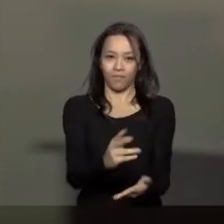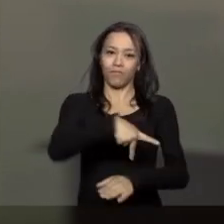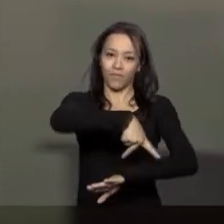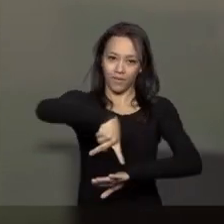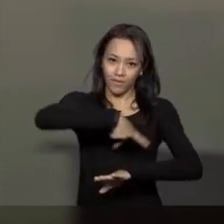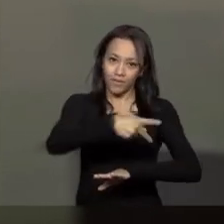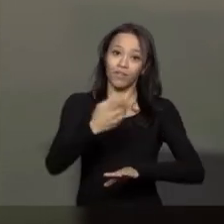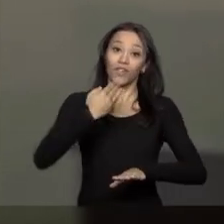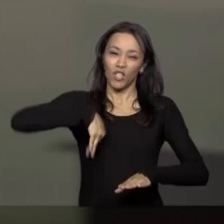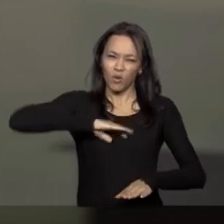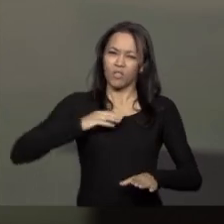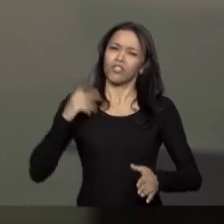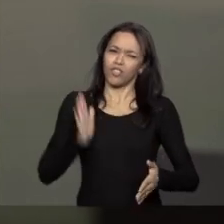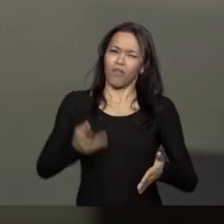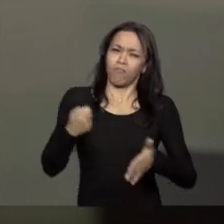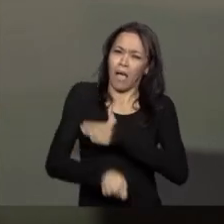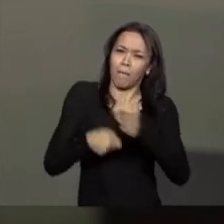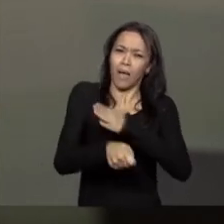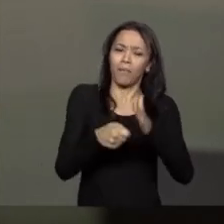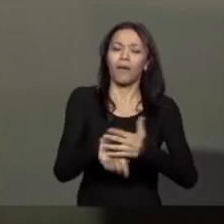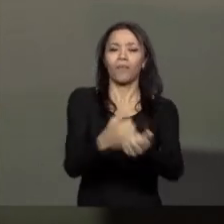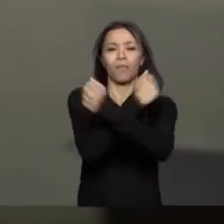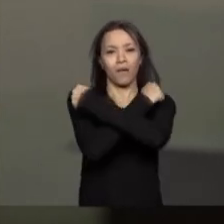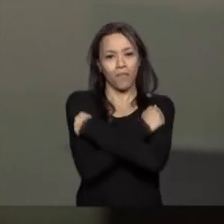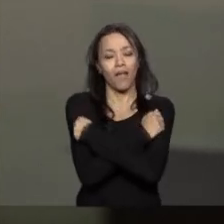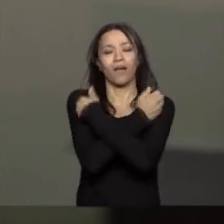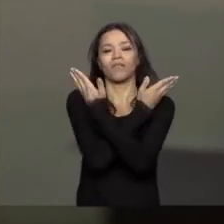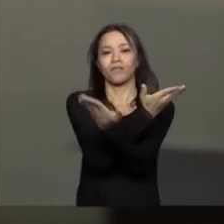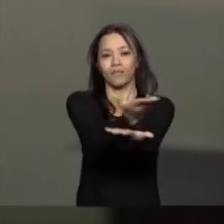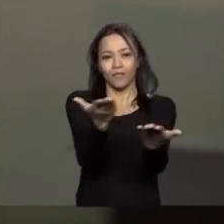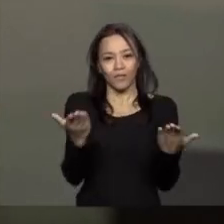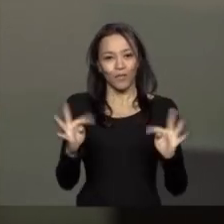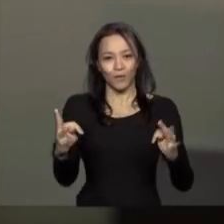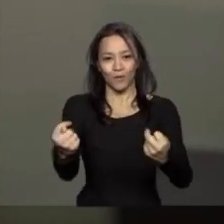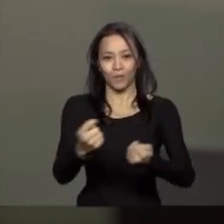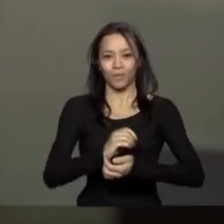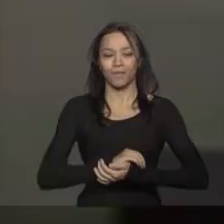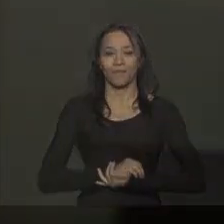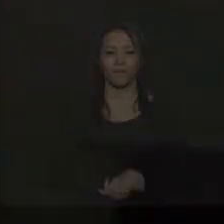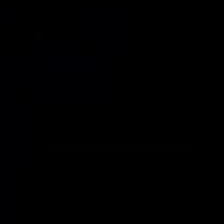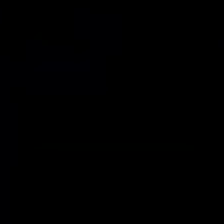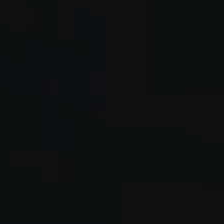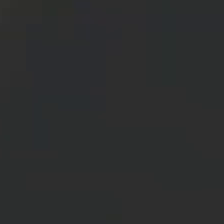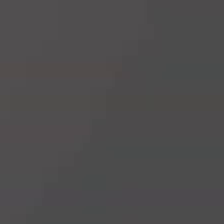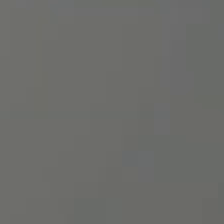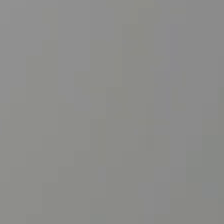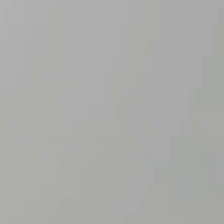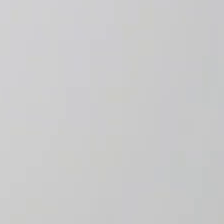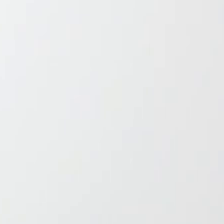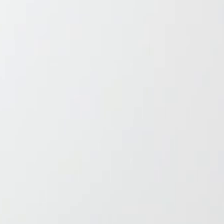nosso país pelo qual tanto lutamos um abraço fraterno a